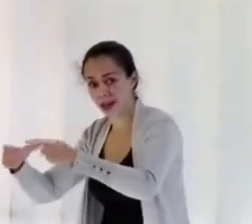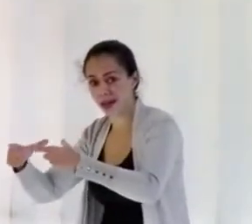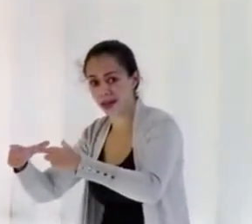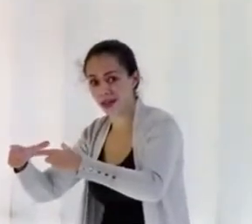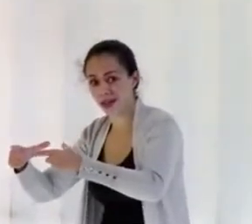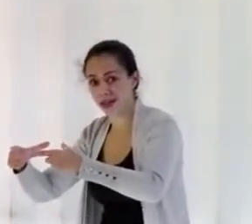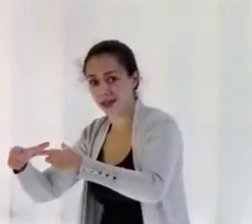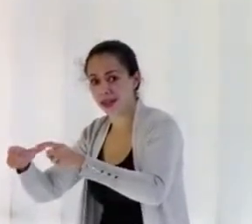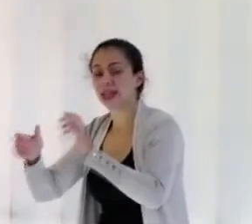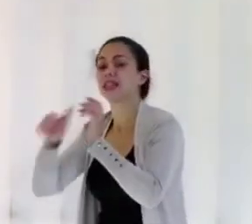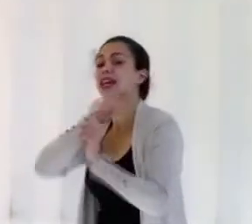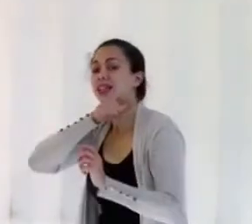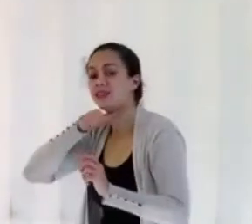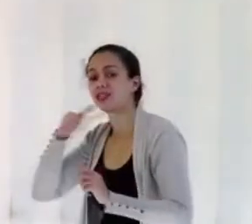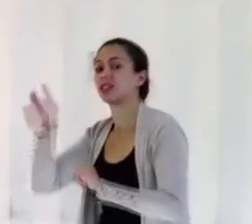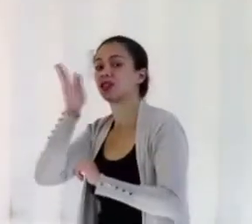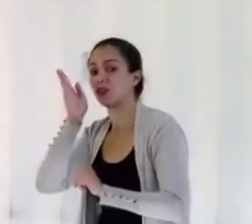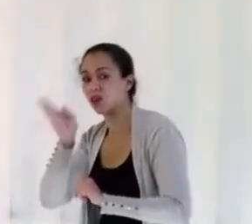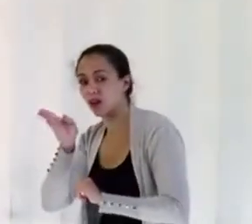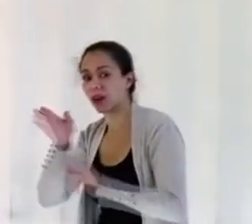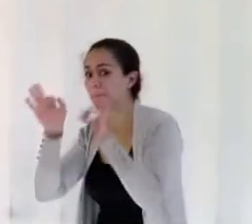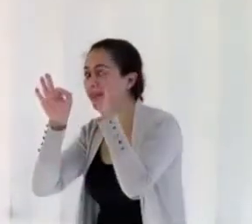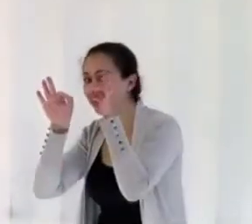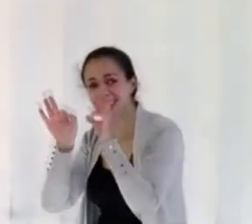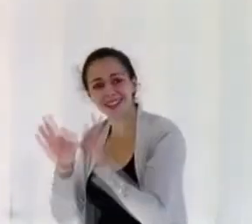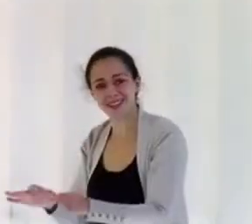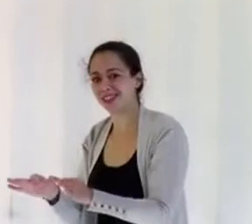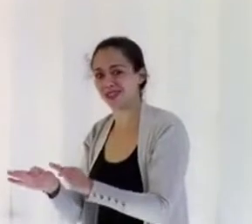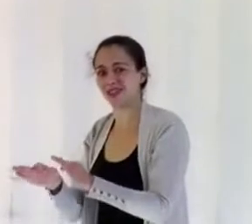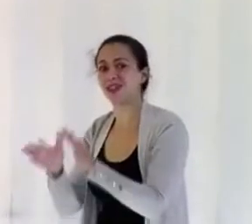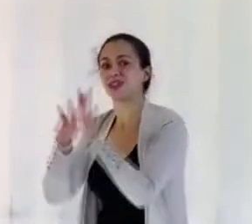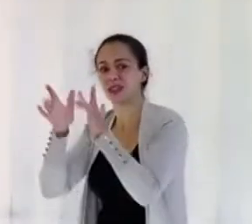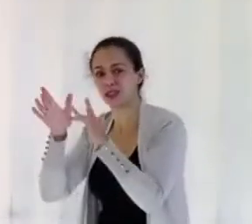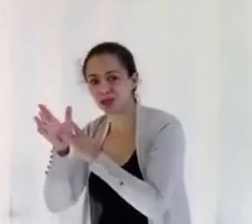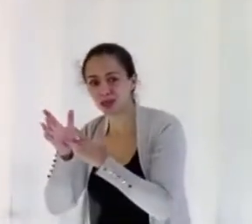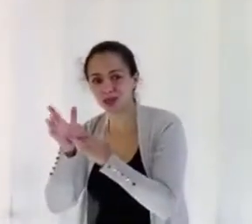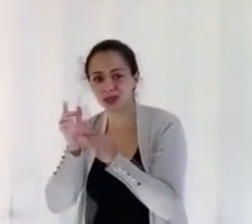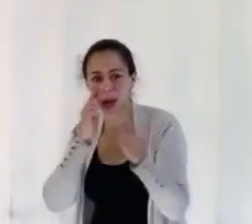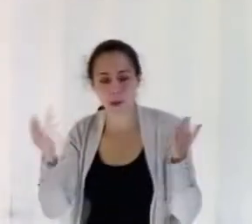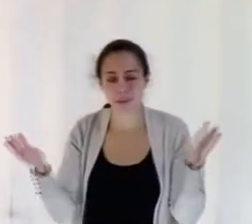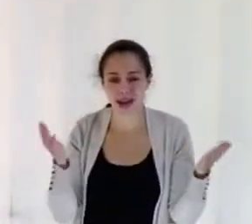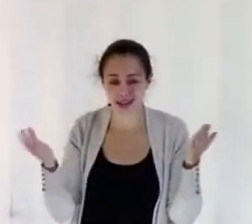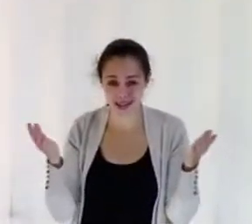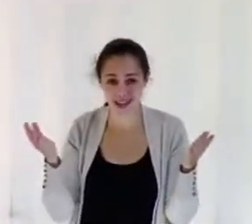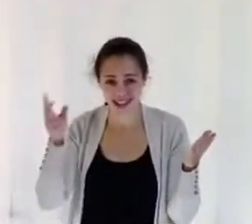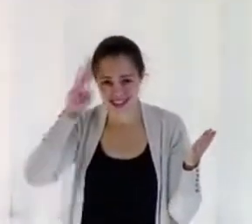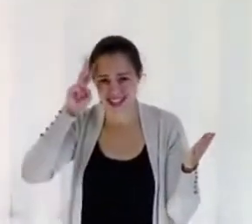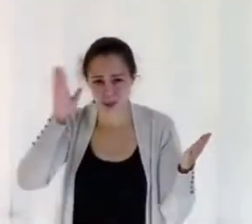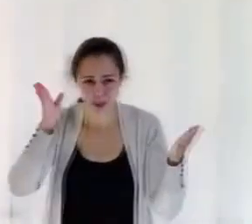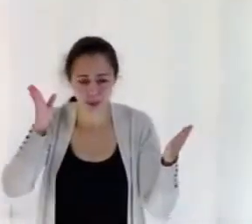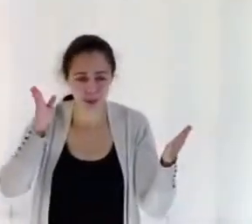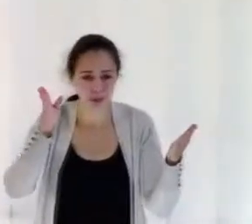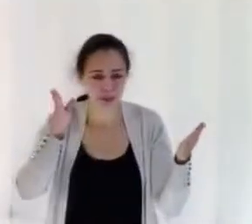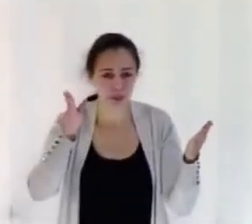perseguiam. E o que o autor está mostrando para nós? Que naquele tempo o sacerdote tomava o